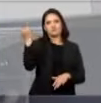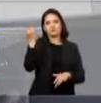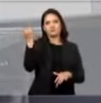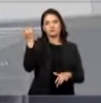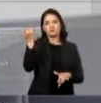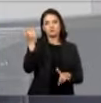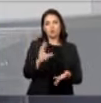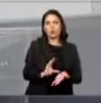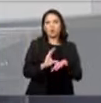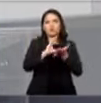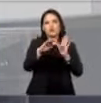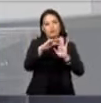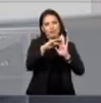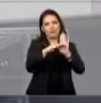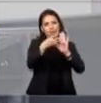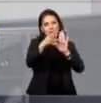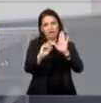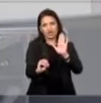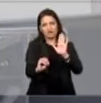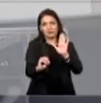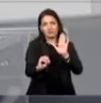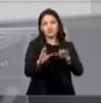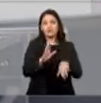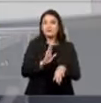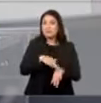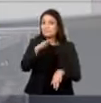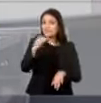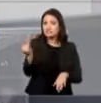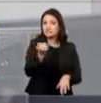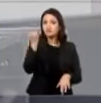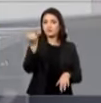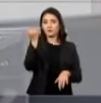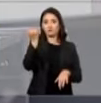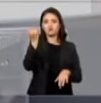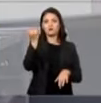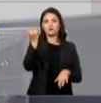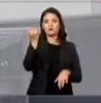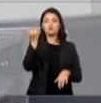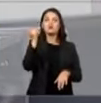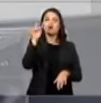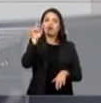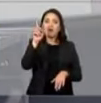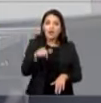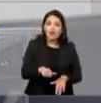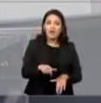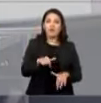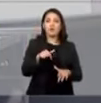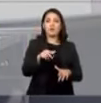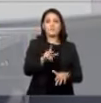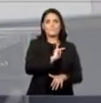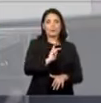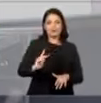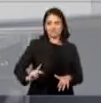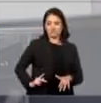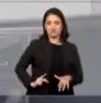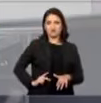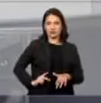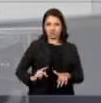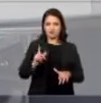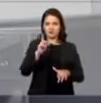conselhos mais importantes dessa República são presididos ou são secretariados pela Casa Civil da Presidente da